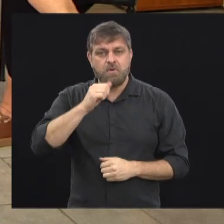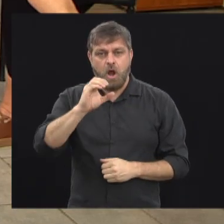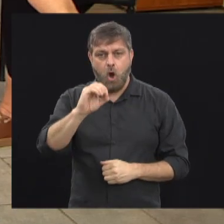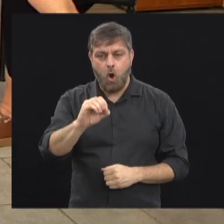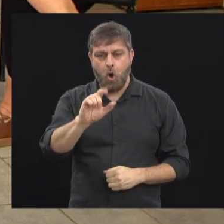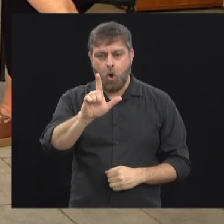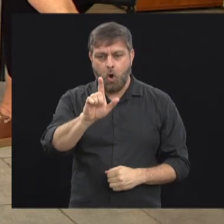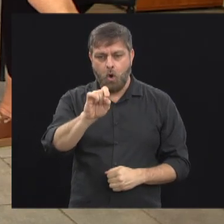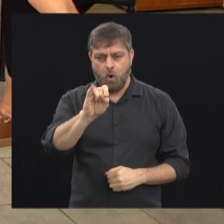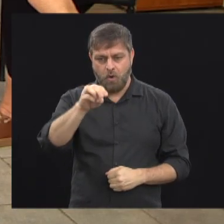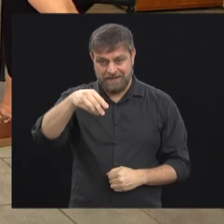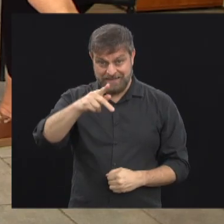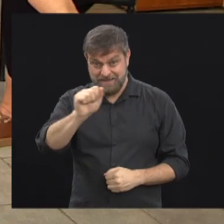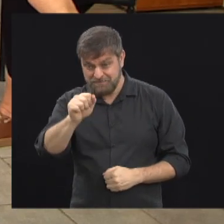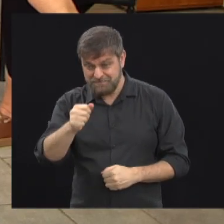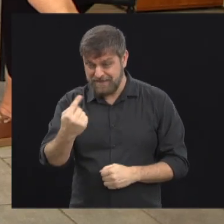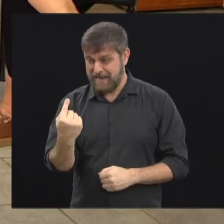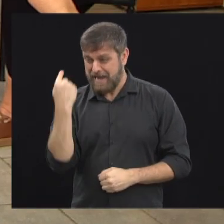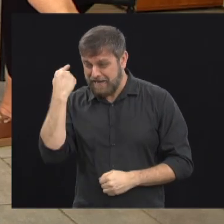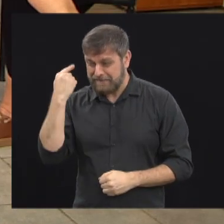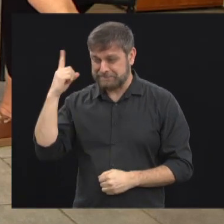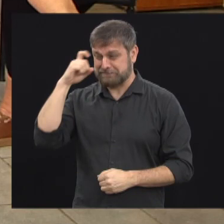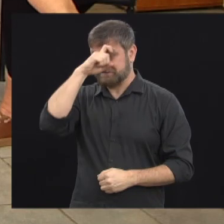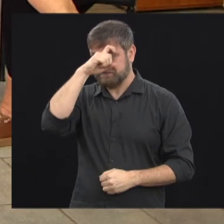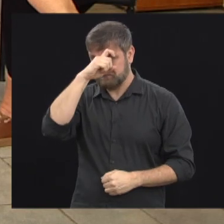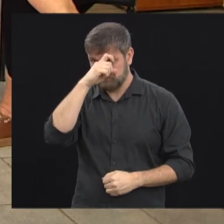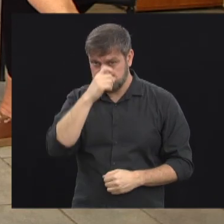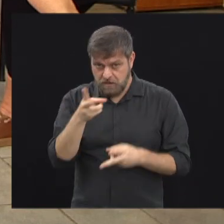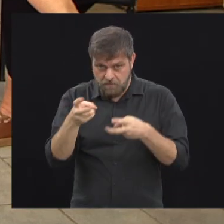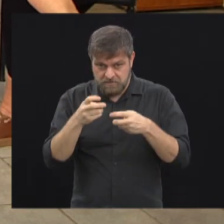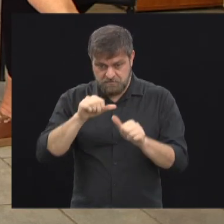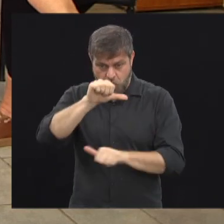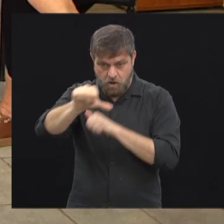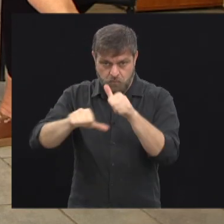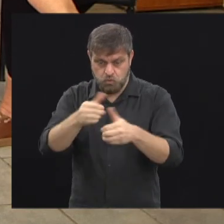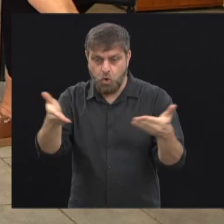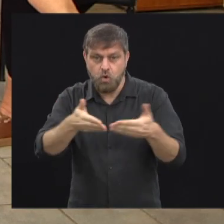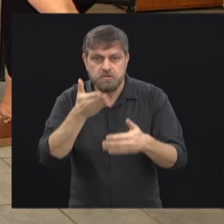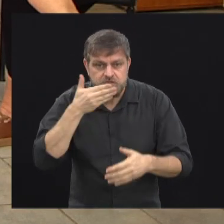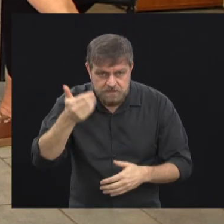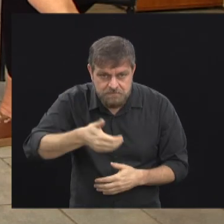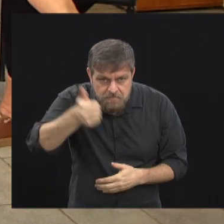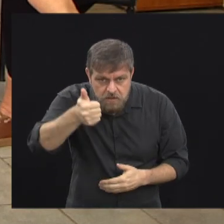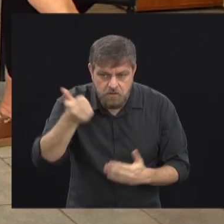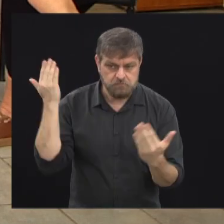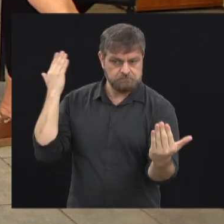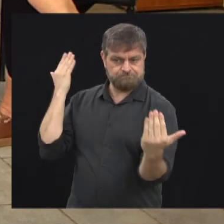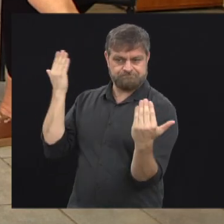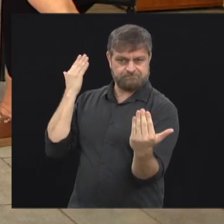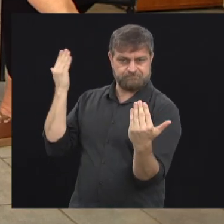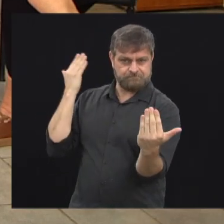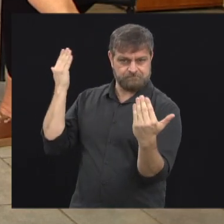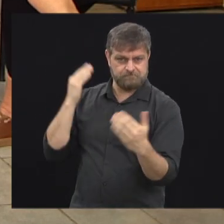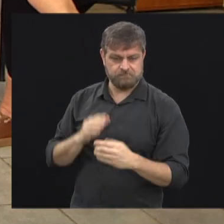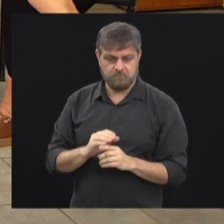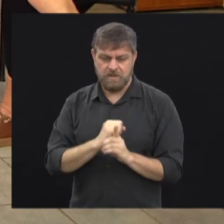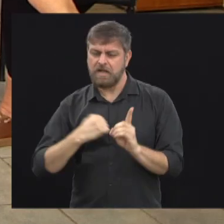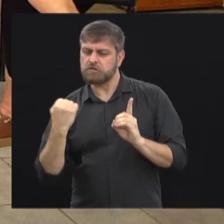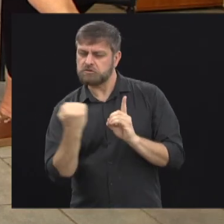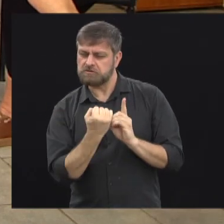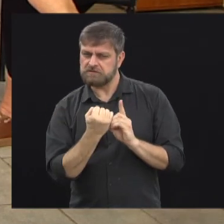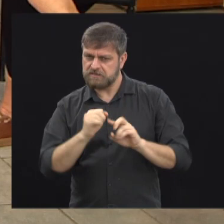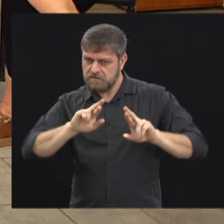de que antes era muito mais difícil. Você viu mudança, Olímpia, nesse tempo? Hoje você acha que mudou um pouco o olhar da população?